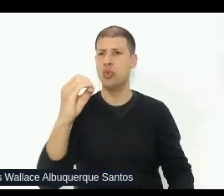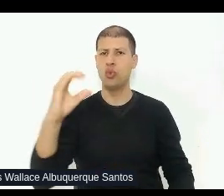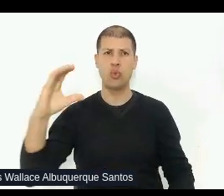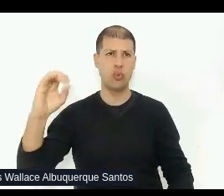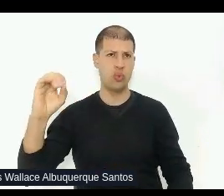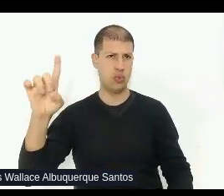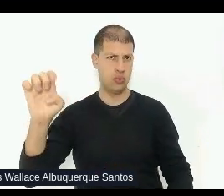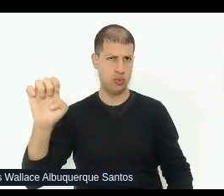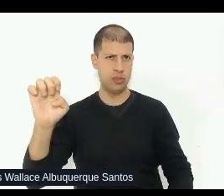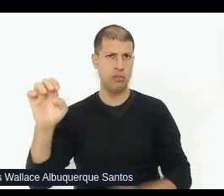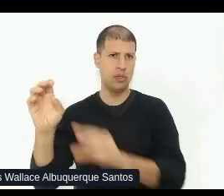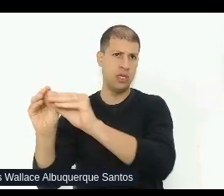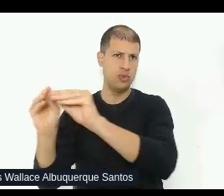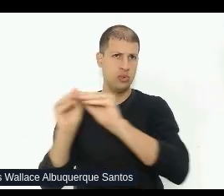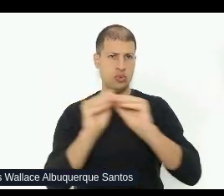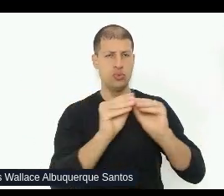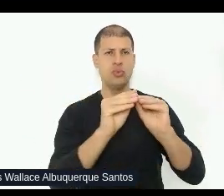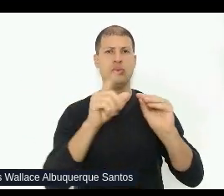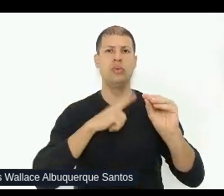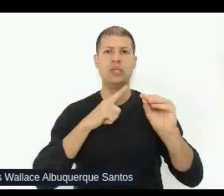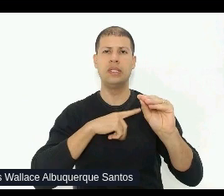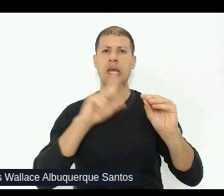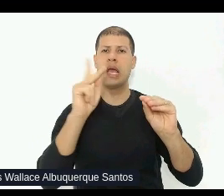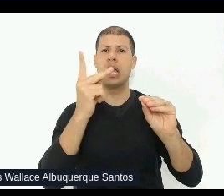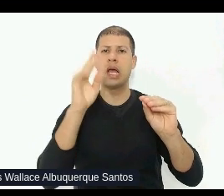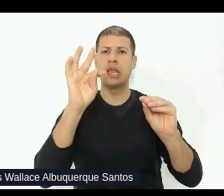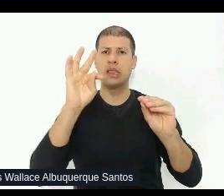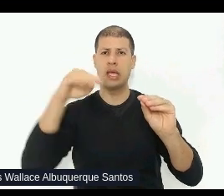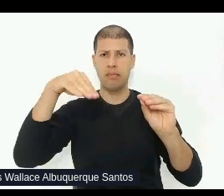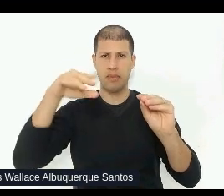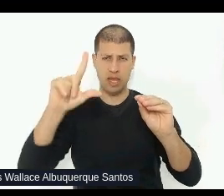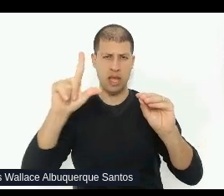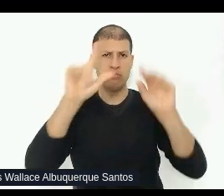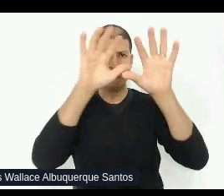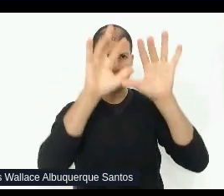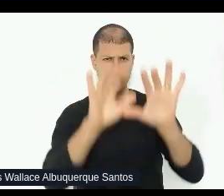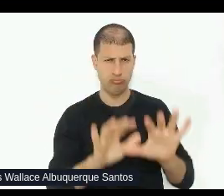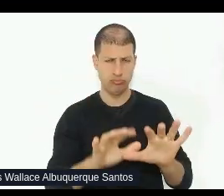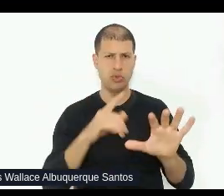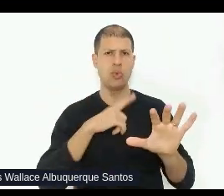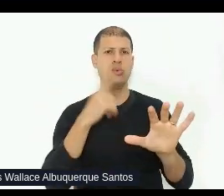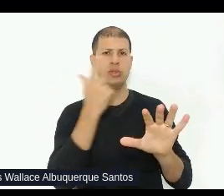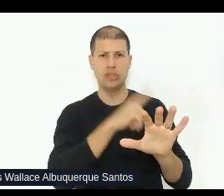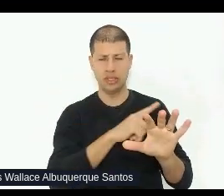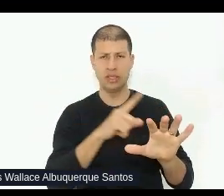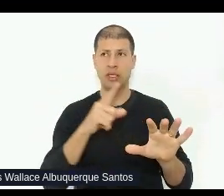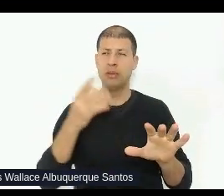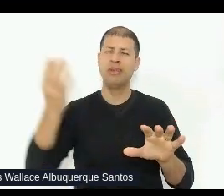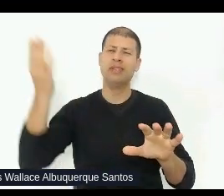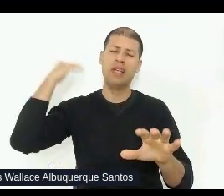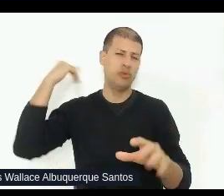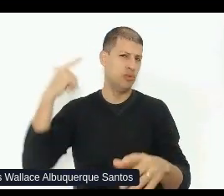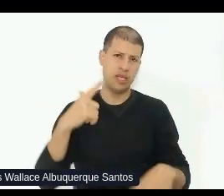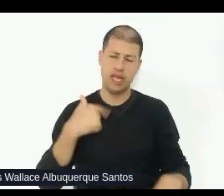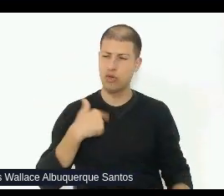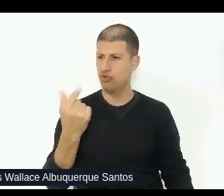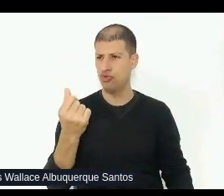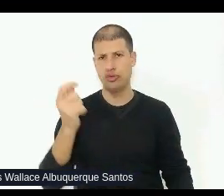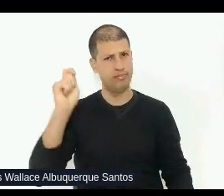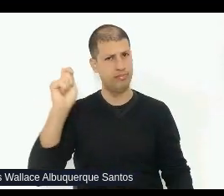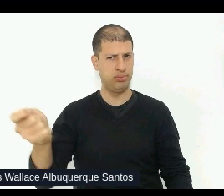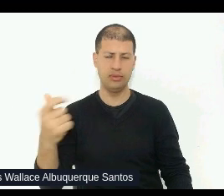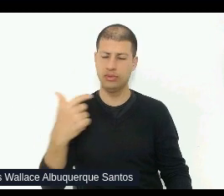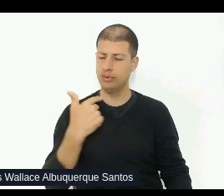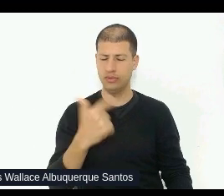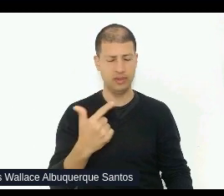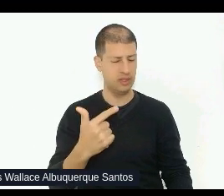para um código HTML, e aí ele consegue fazer essa leitura. Mas na época eu não tinha esse recurso, eu não tinha dinheiro para gastar em